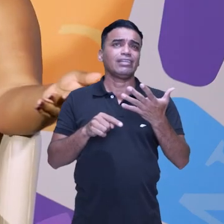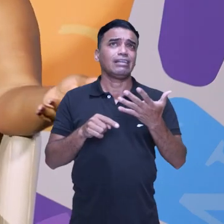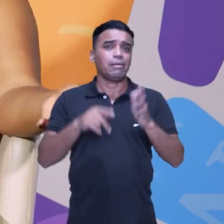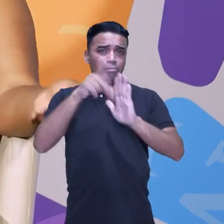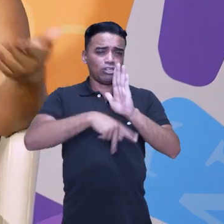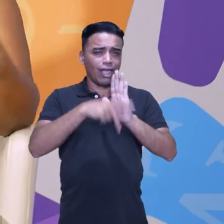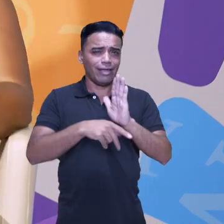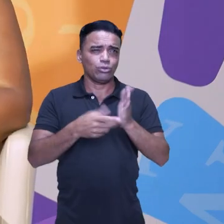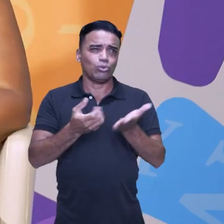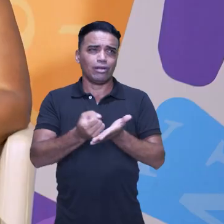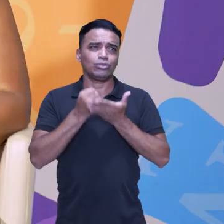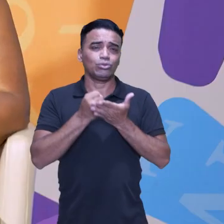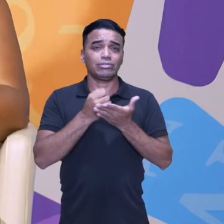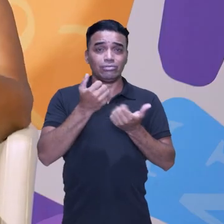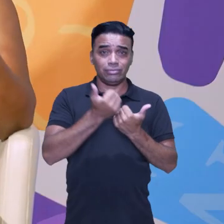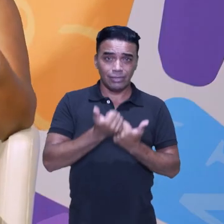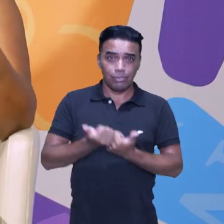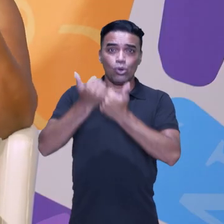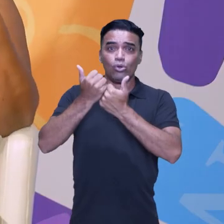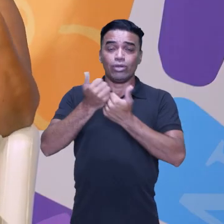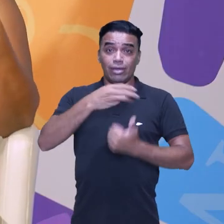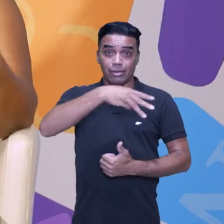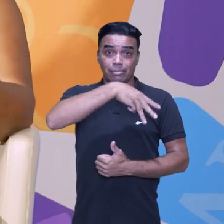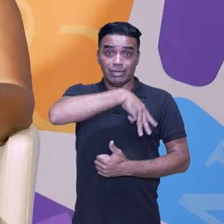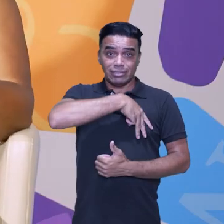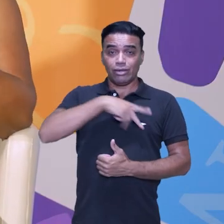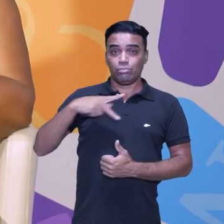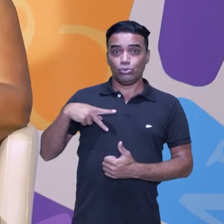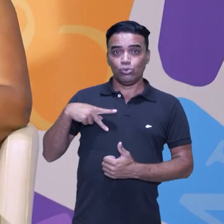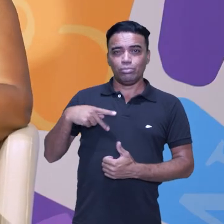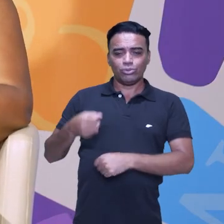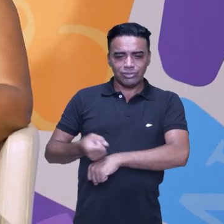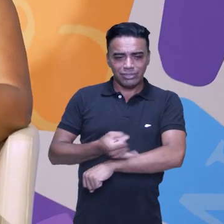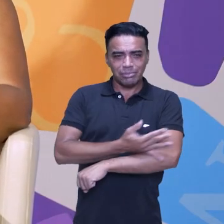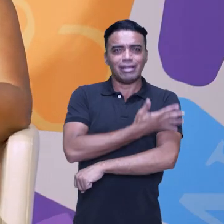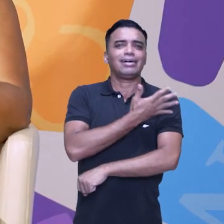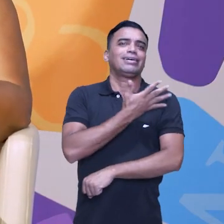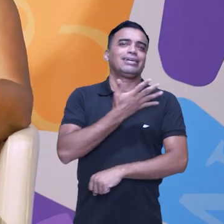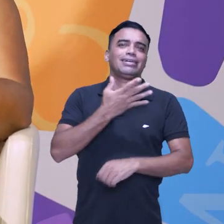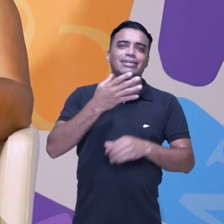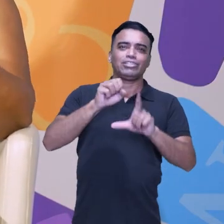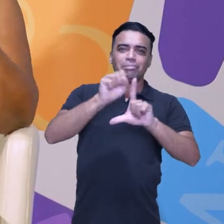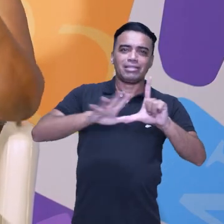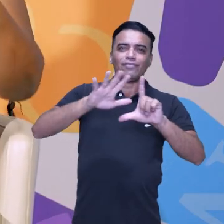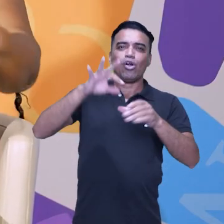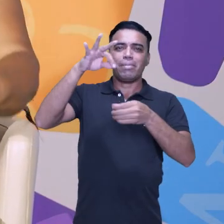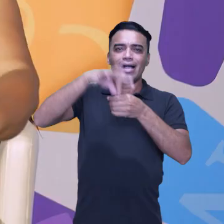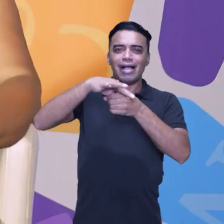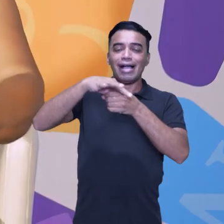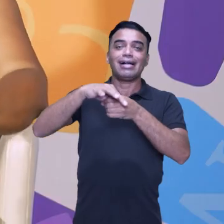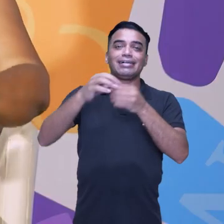gente parte do princípio de um apoio, né, que o Ministério Público tem essa sensibilidade, através da plataforma Semente, que é trazer